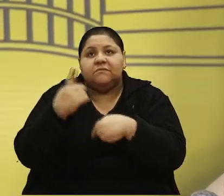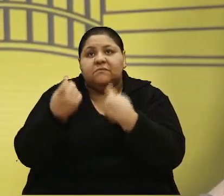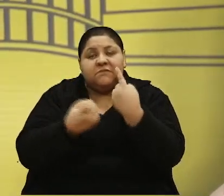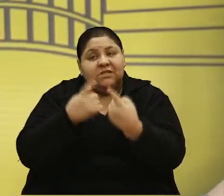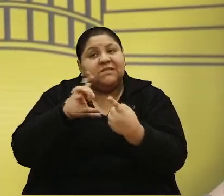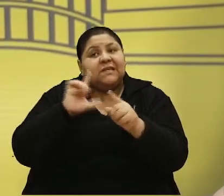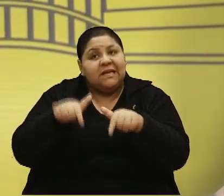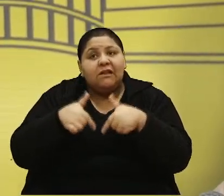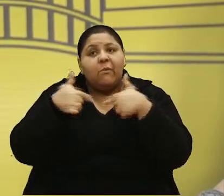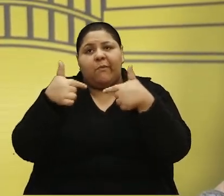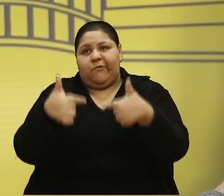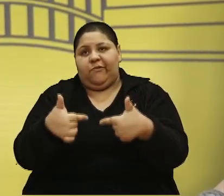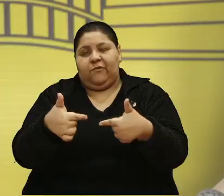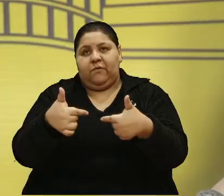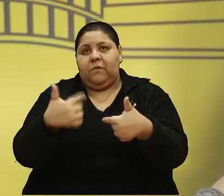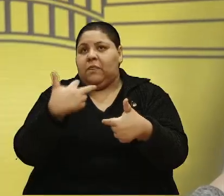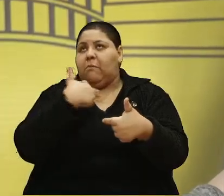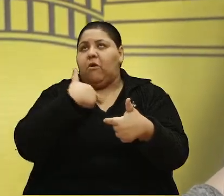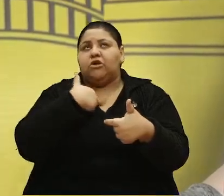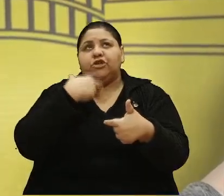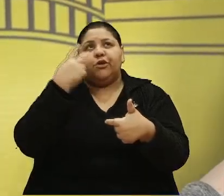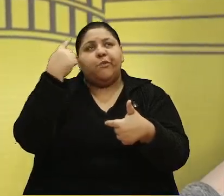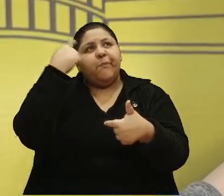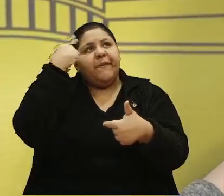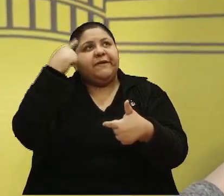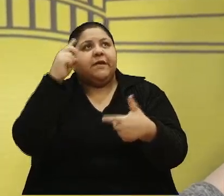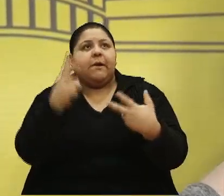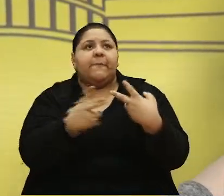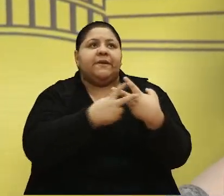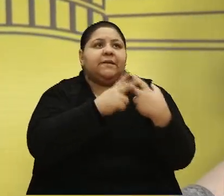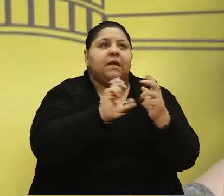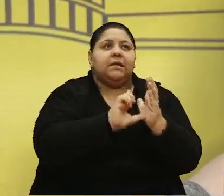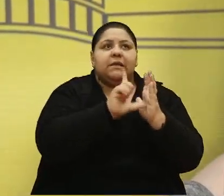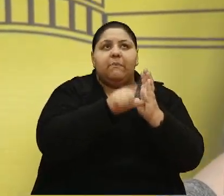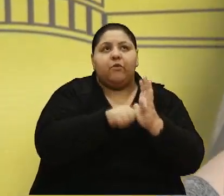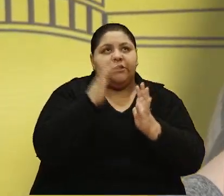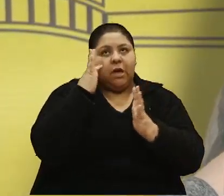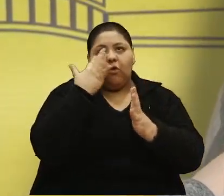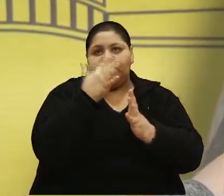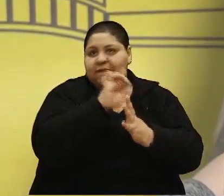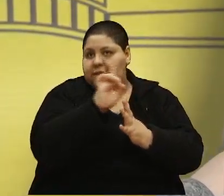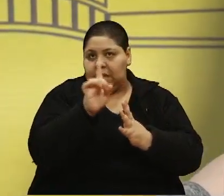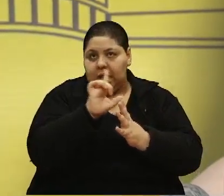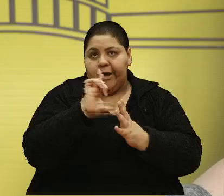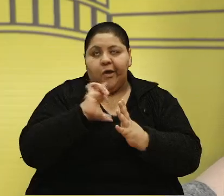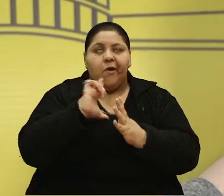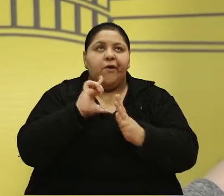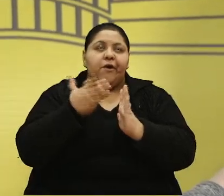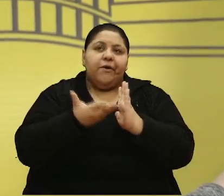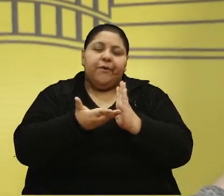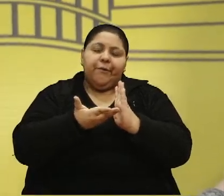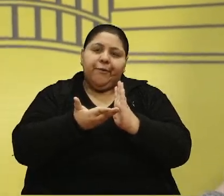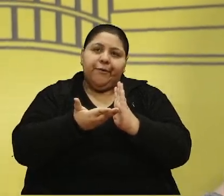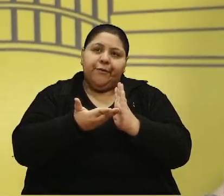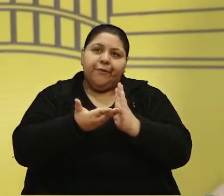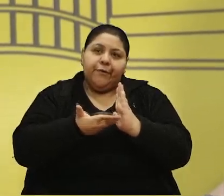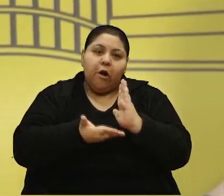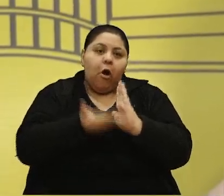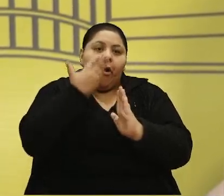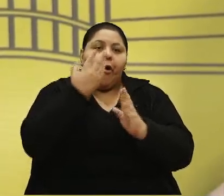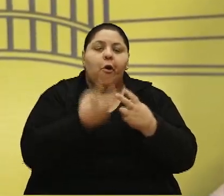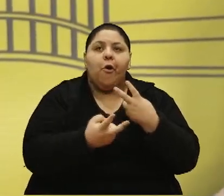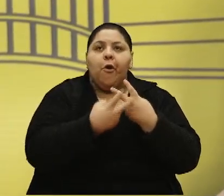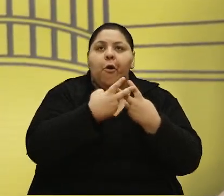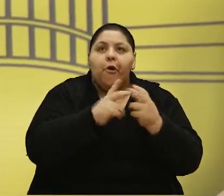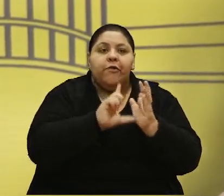tem que ser feita, não dá só para pensar em prender depois que a coisa aconteceu, em aumentar a punição depois